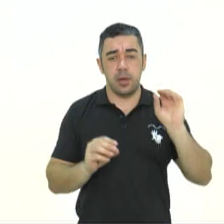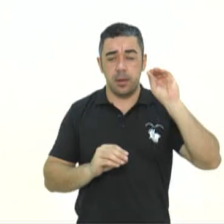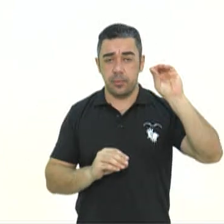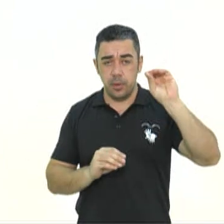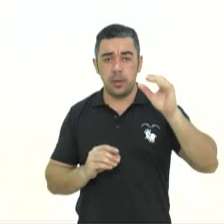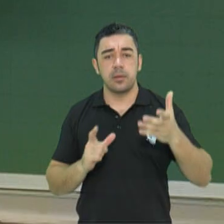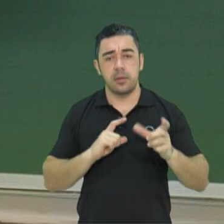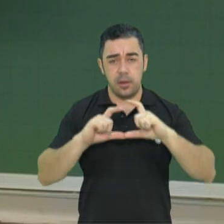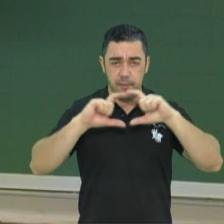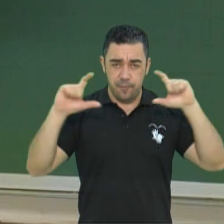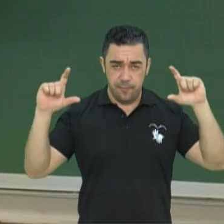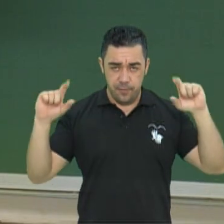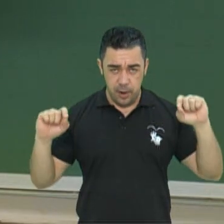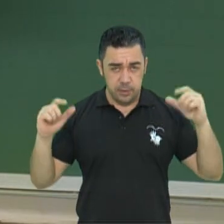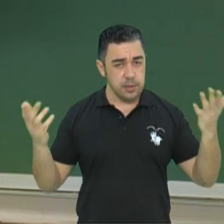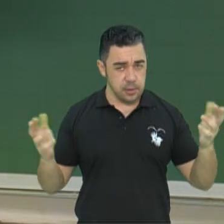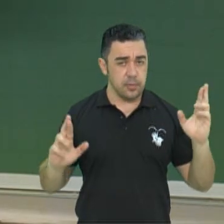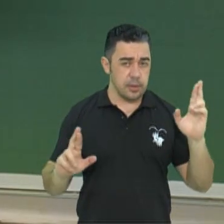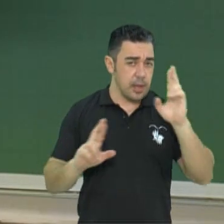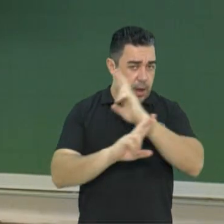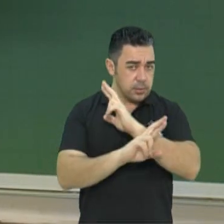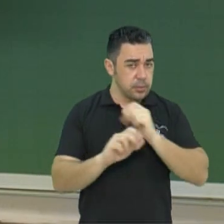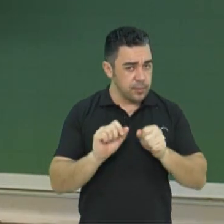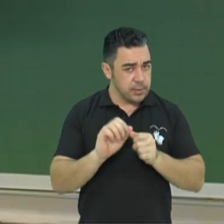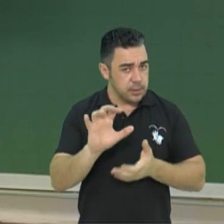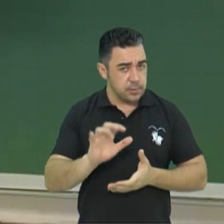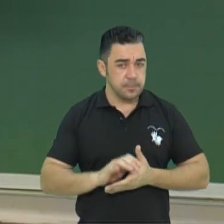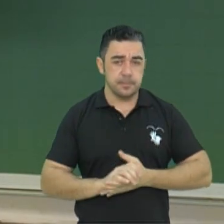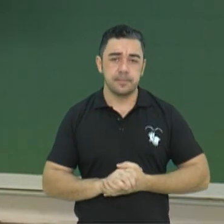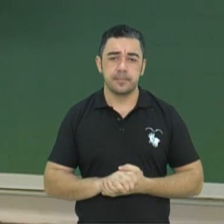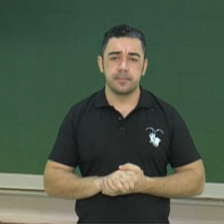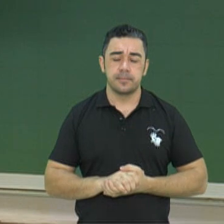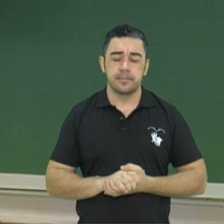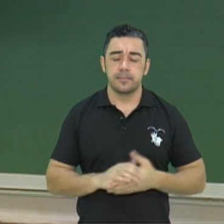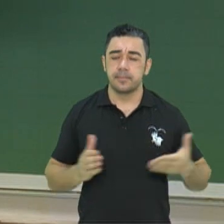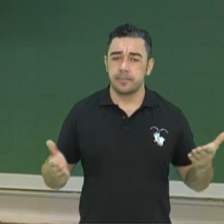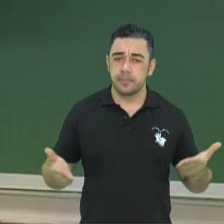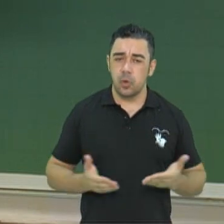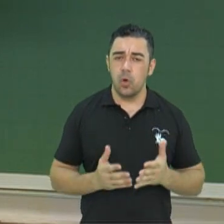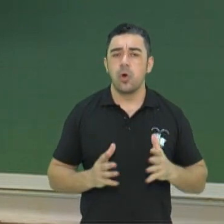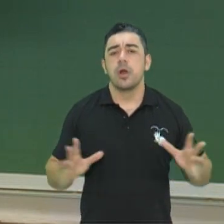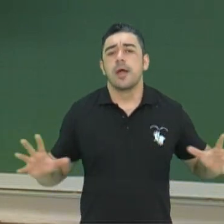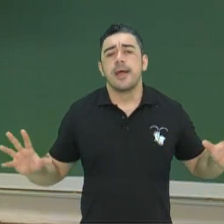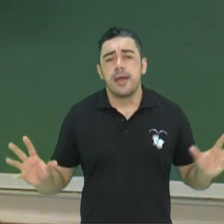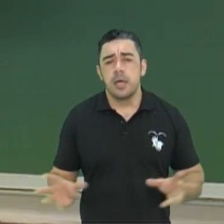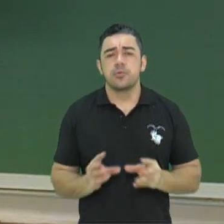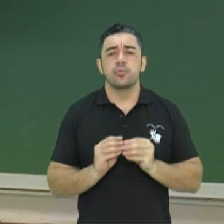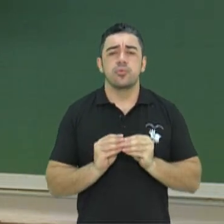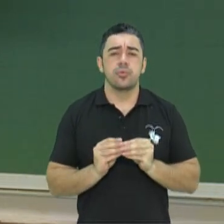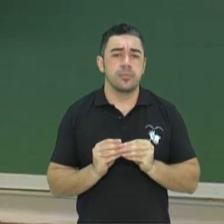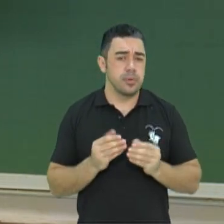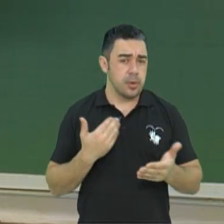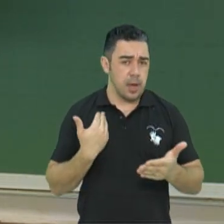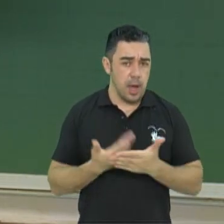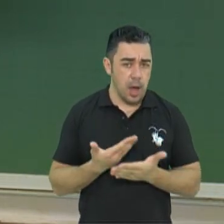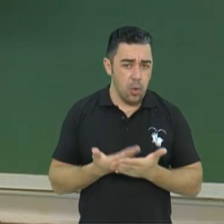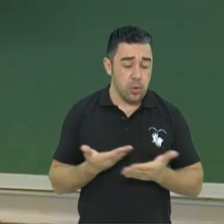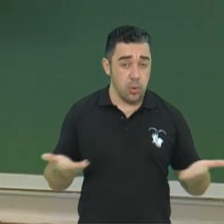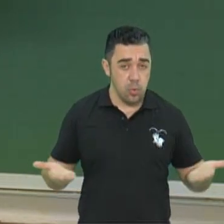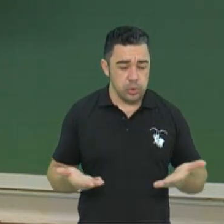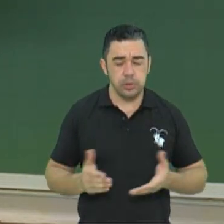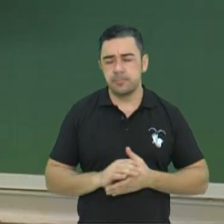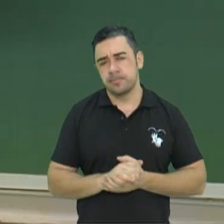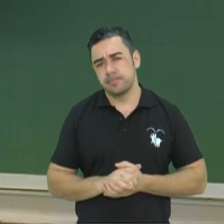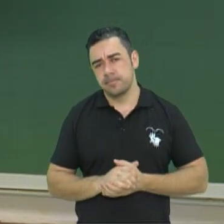da frase, certo? Essa relação. E agora um resuminho do que a gente viu até aqui nesta aula.